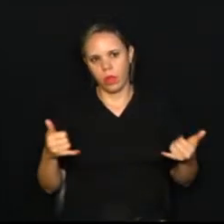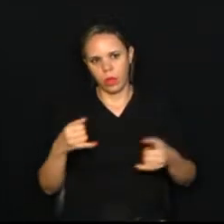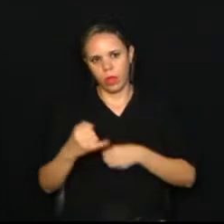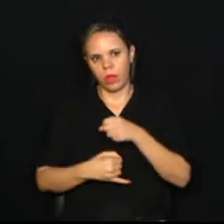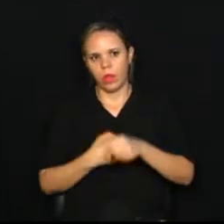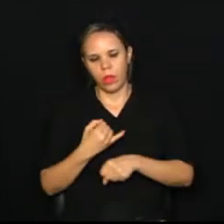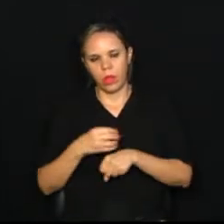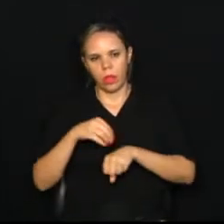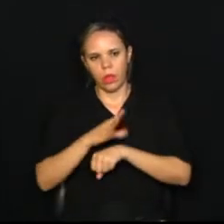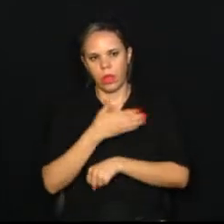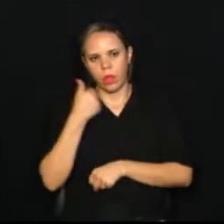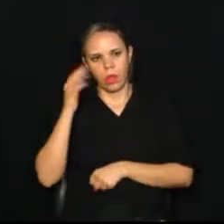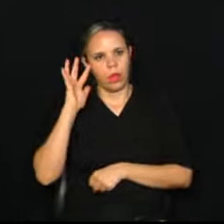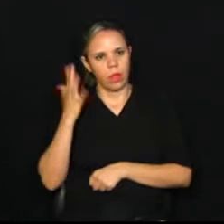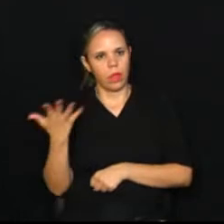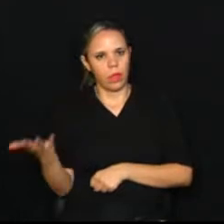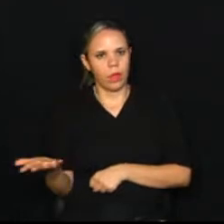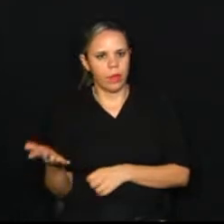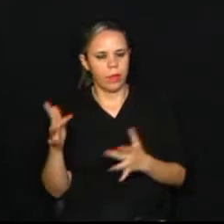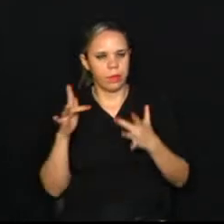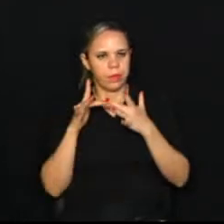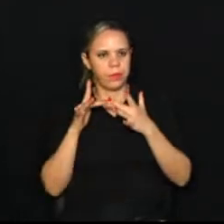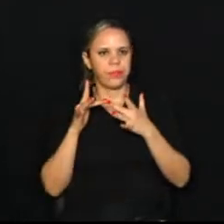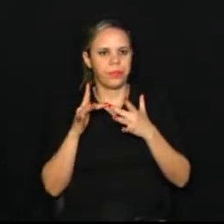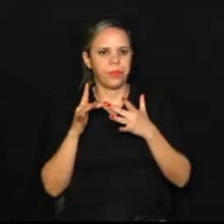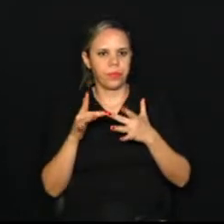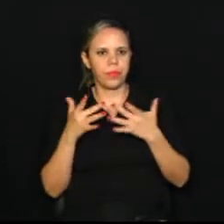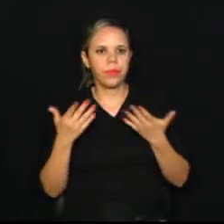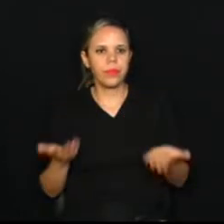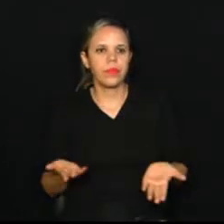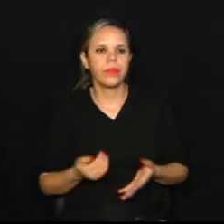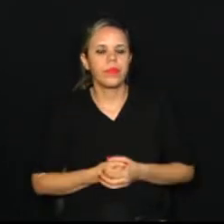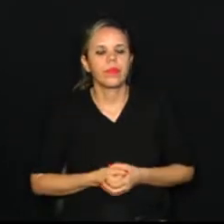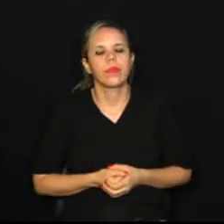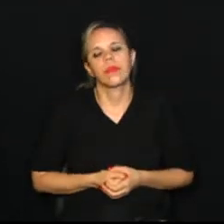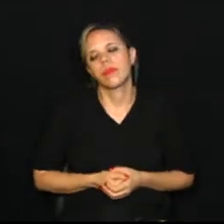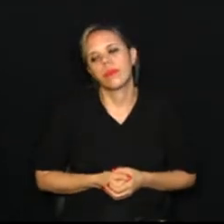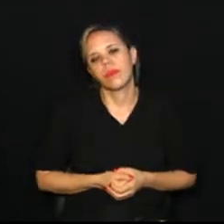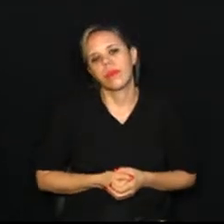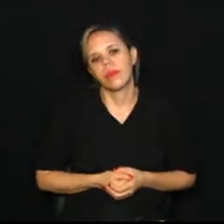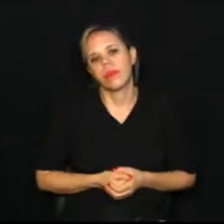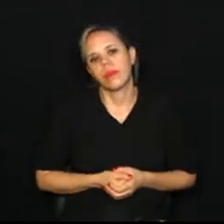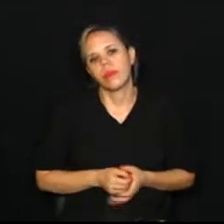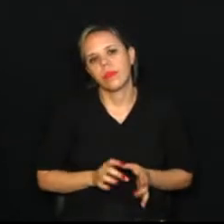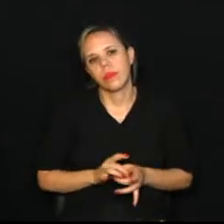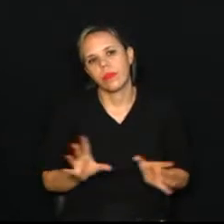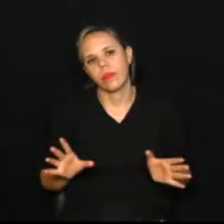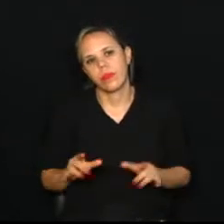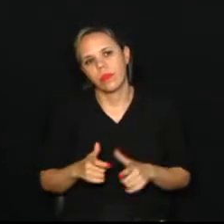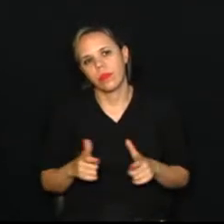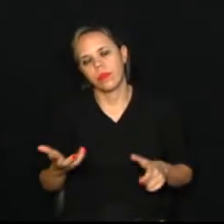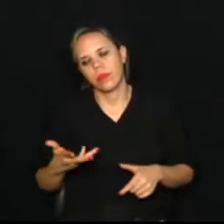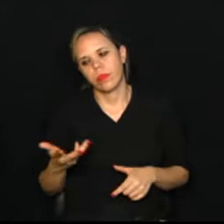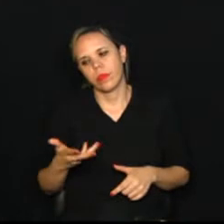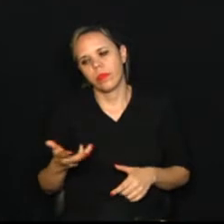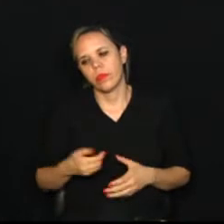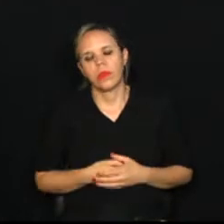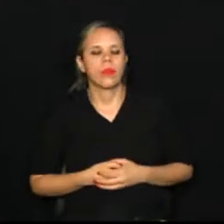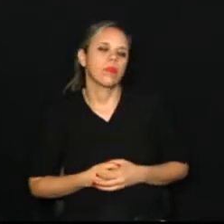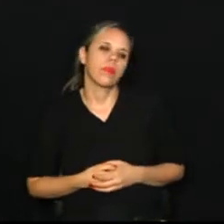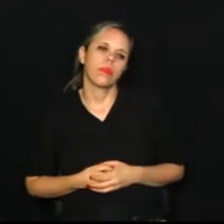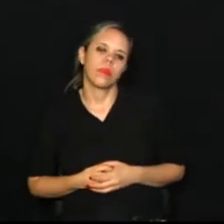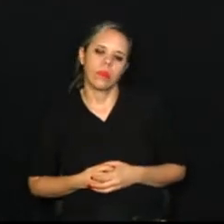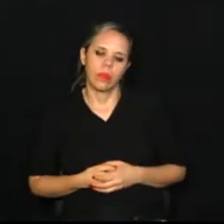traga um melhor resultado na conexão. Ela permite conexão com maior velocidade